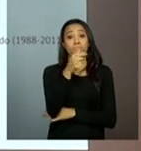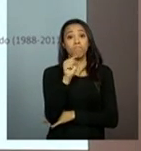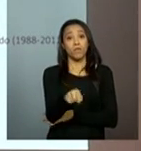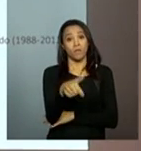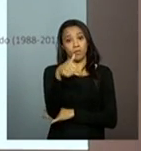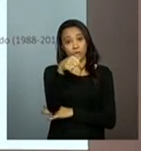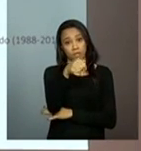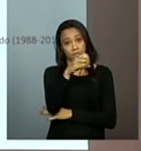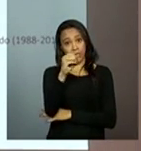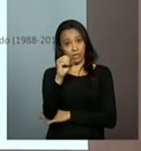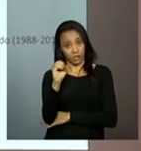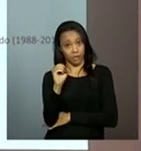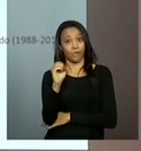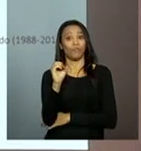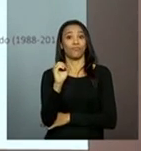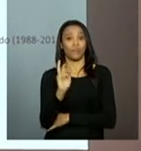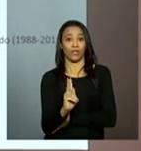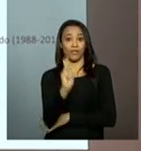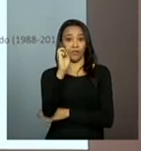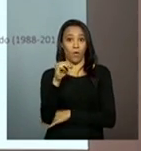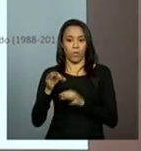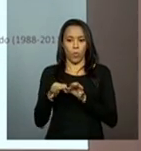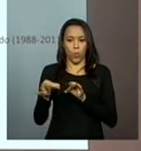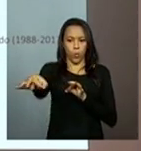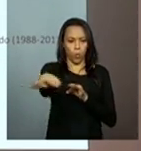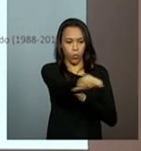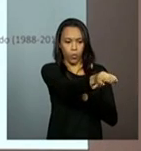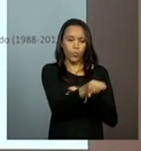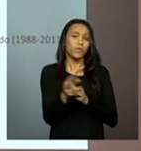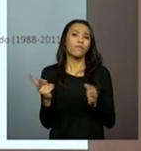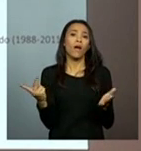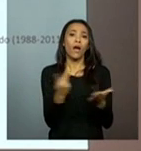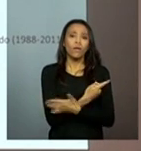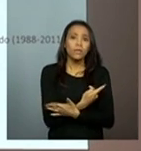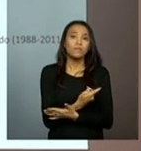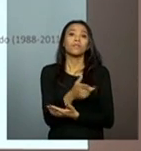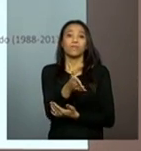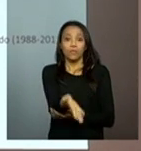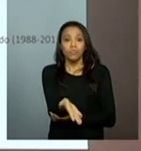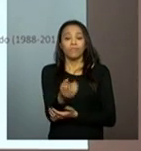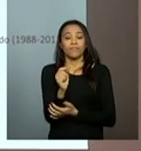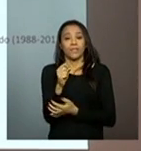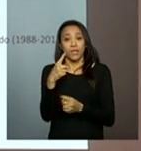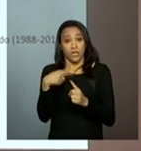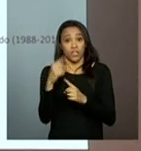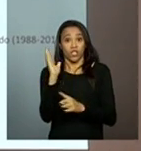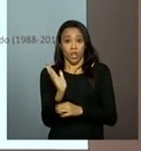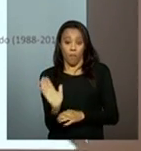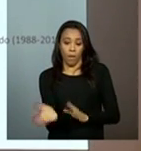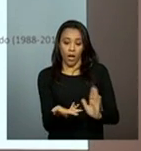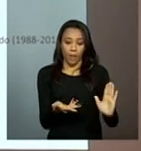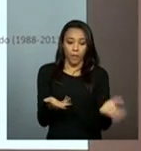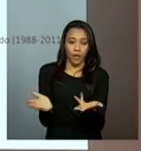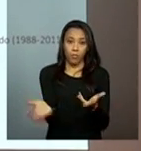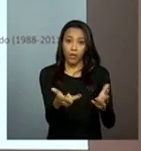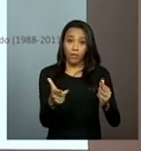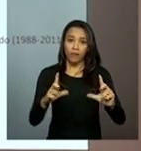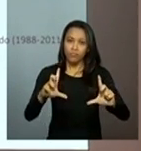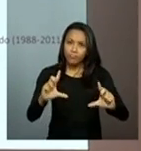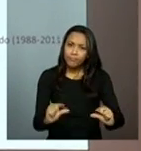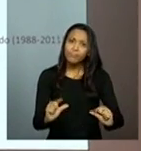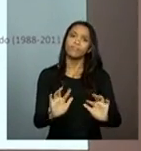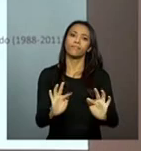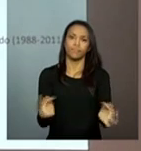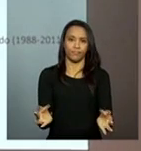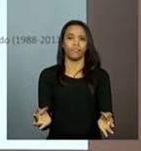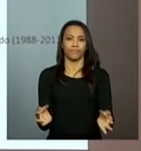áreas desflorestadas, e por áreas desflorestadas entendemos áreas que passaram por corte raso, por corte baixo da